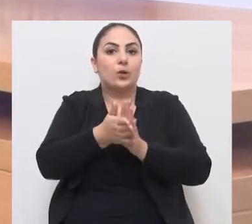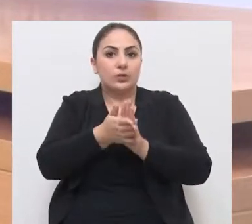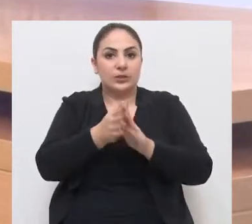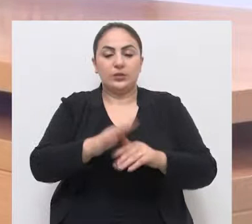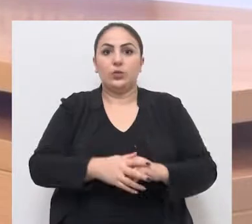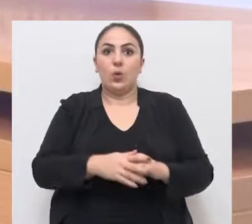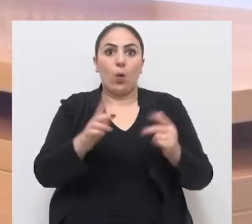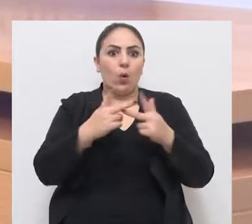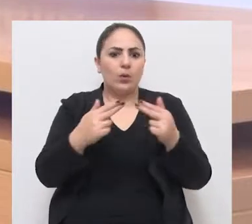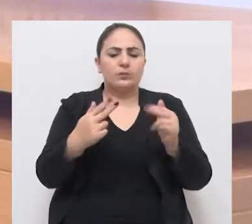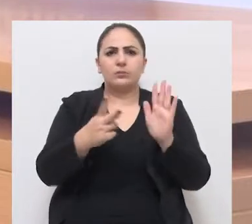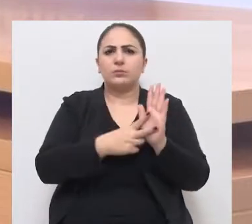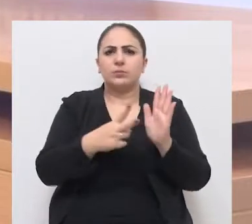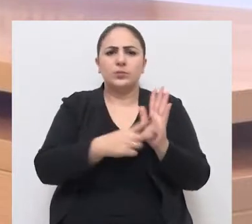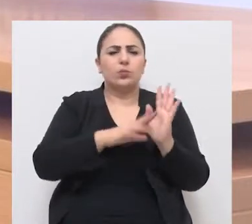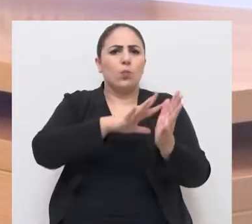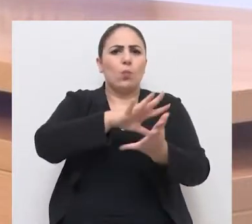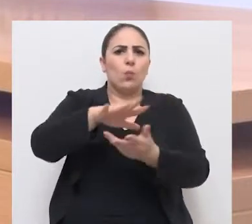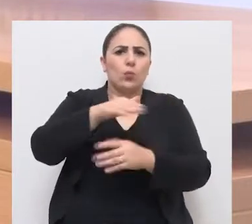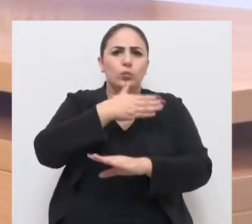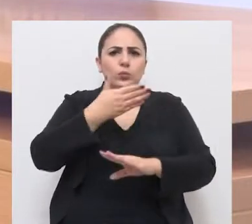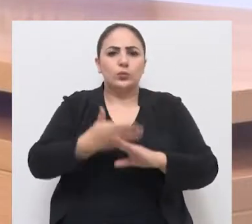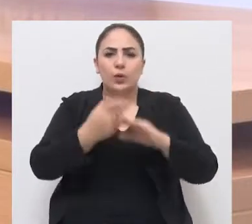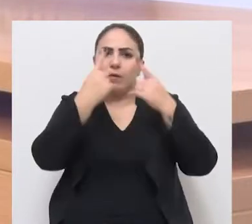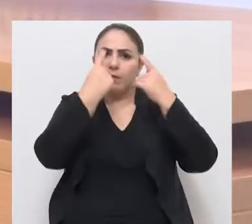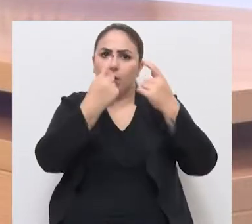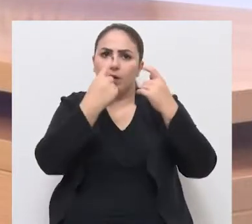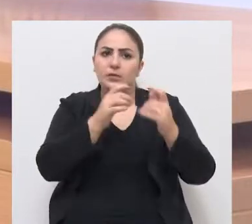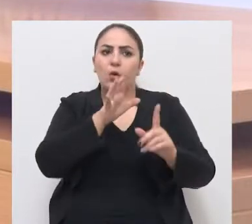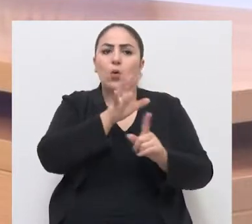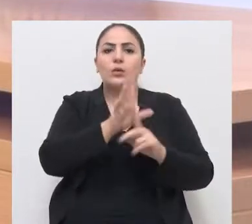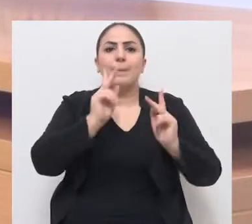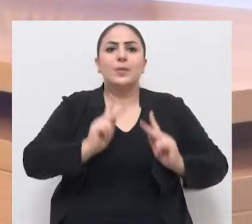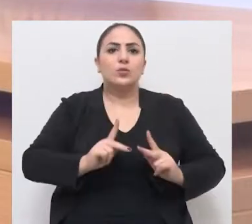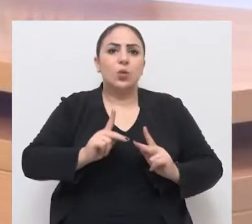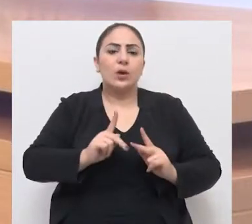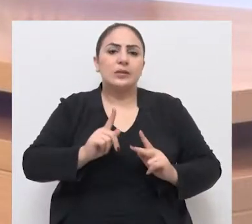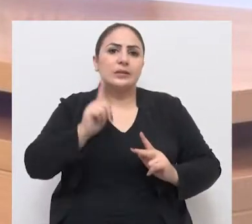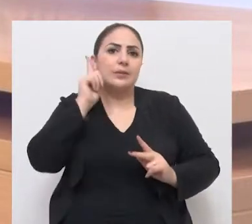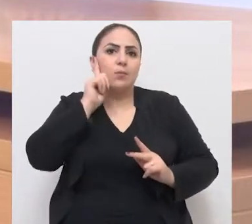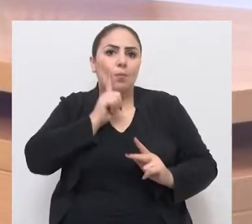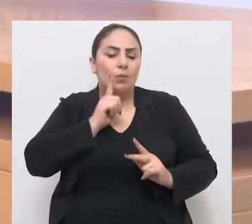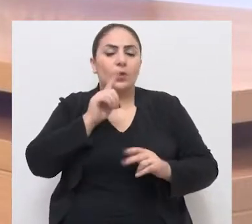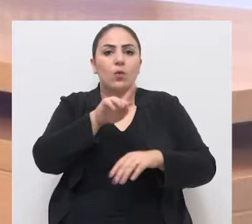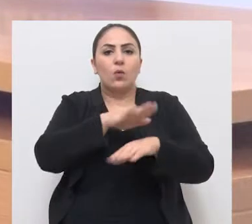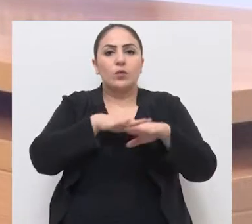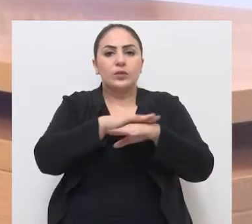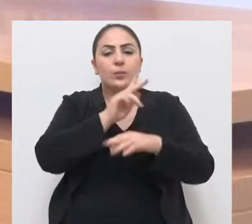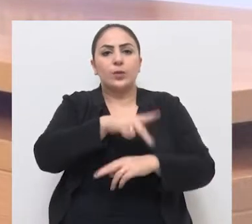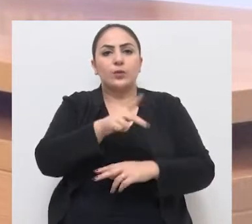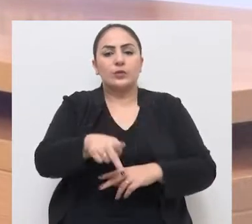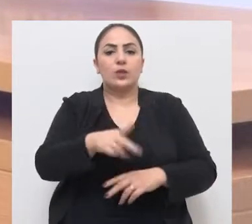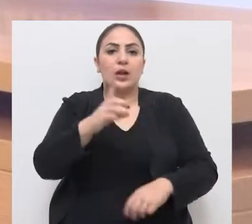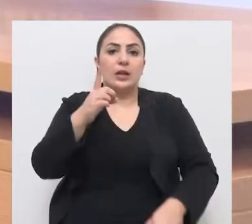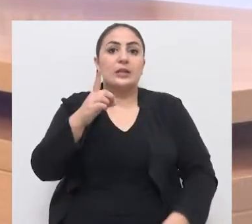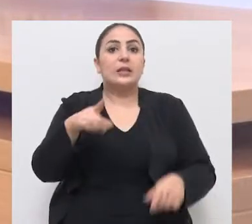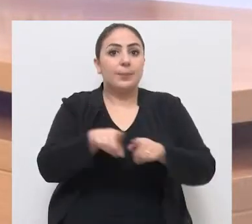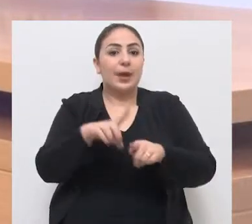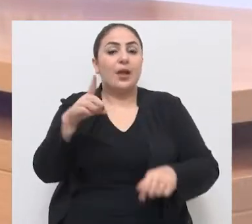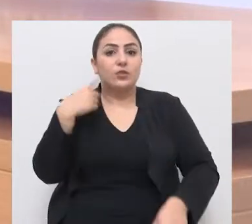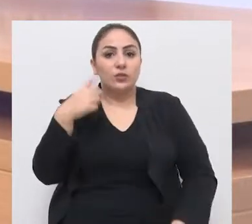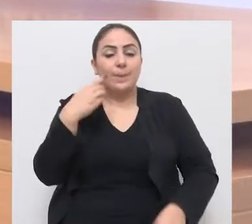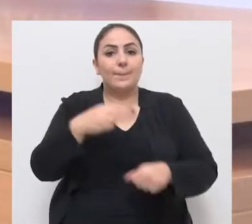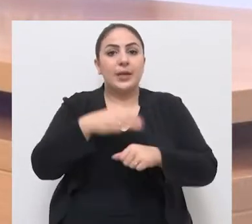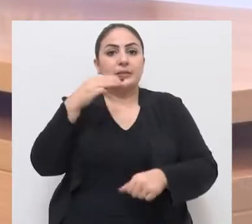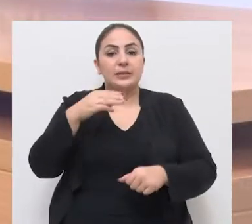Depois de episódios que chamaram a atenção do mundo todo de violência contra negros, conversamos com a professora e